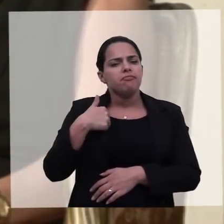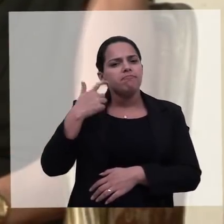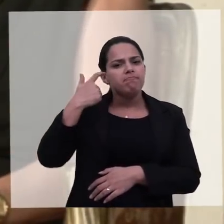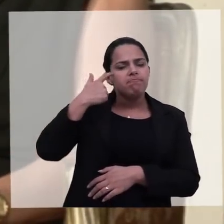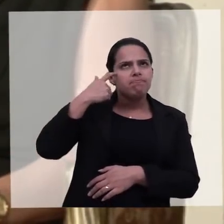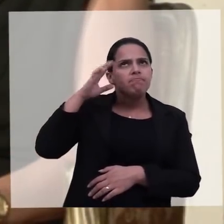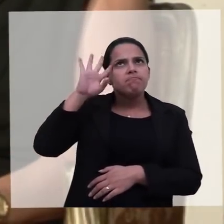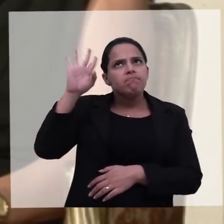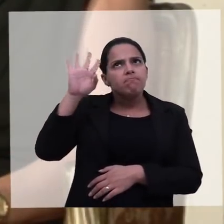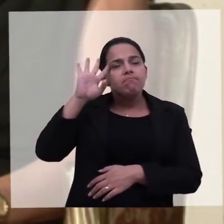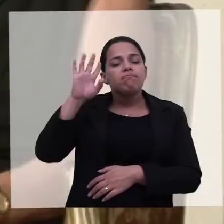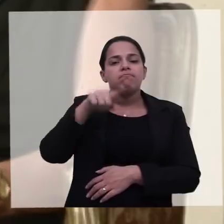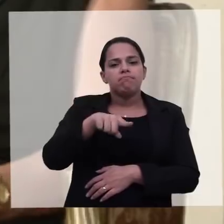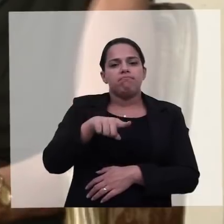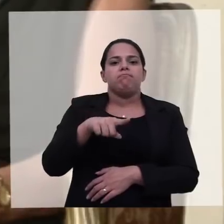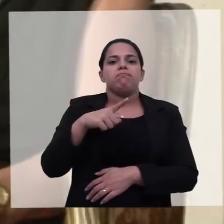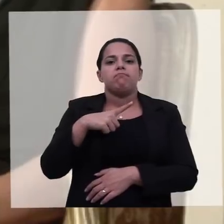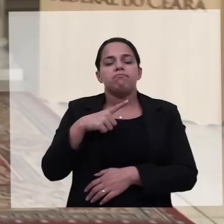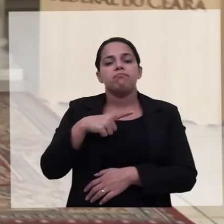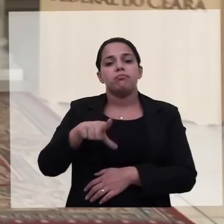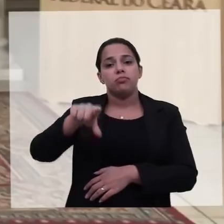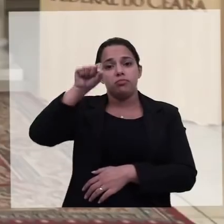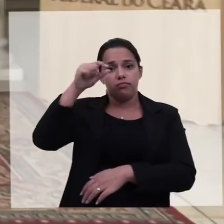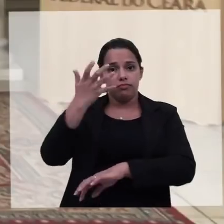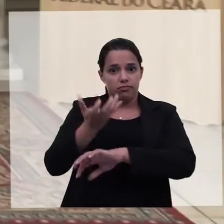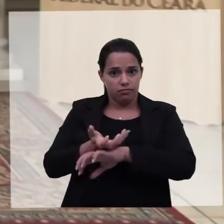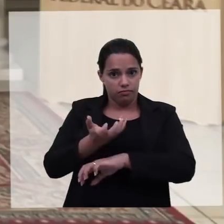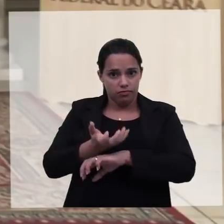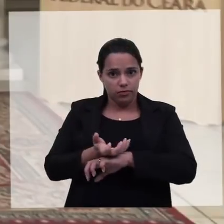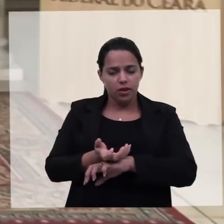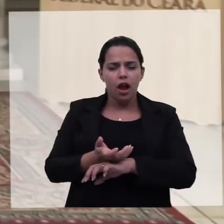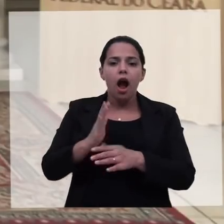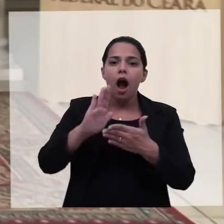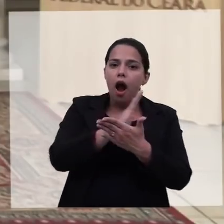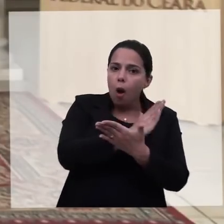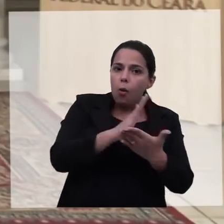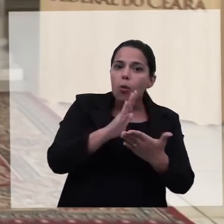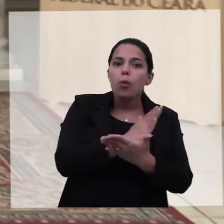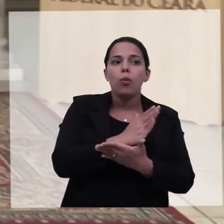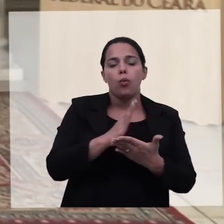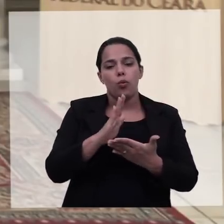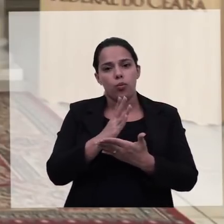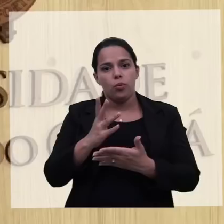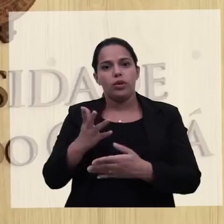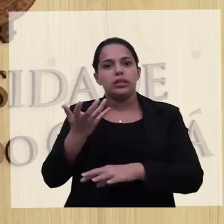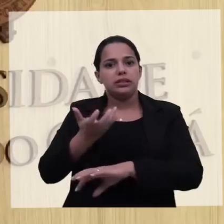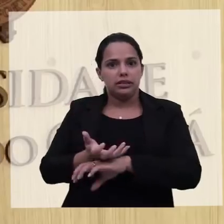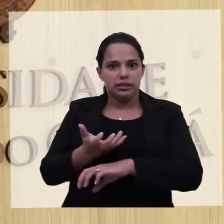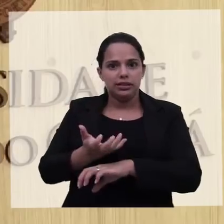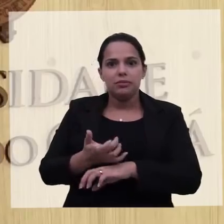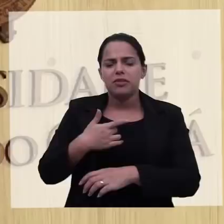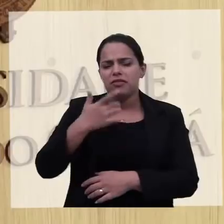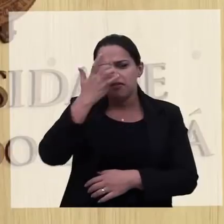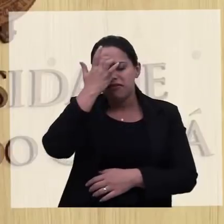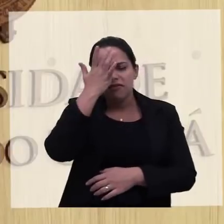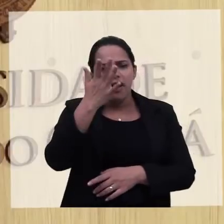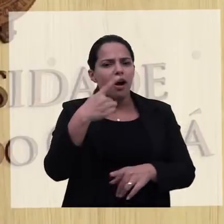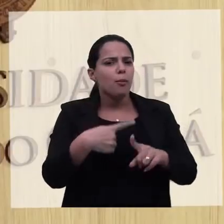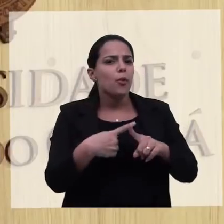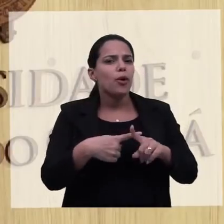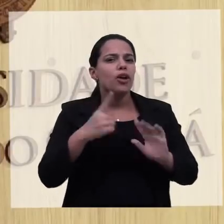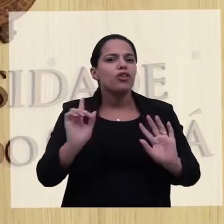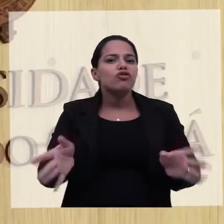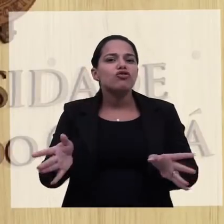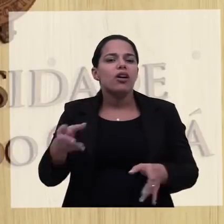fiz a disciplina de construções rurais, como eu tinha feito edificações, a disciplina para mim era muito